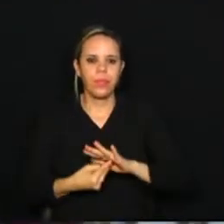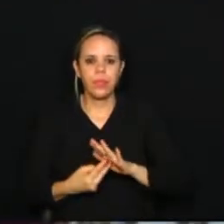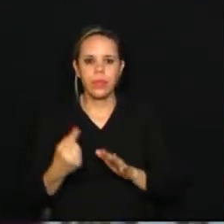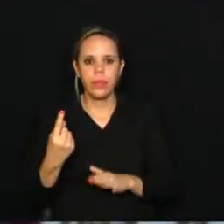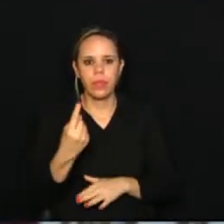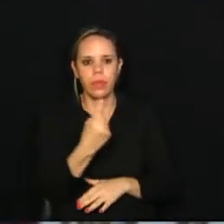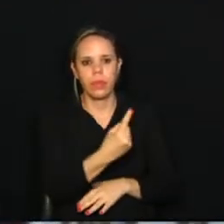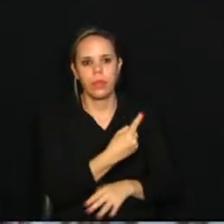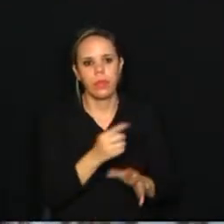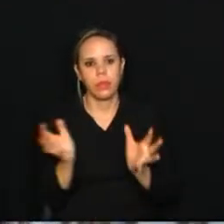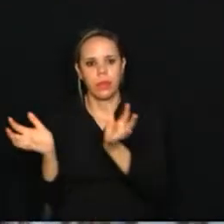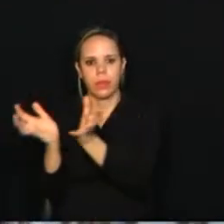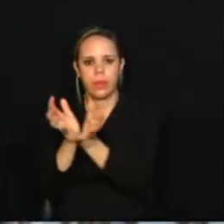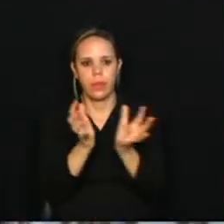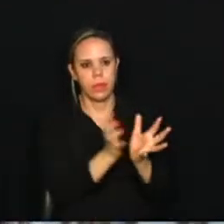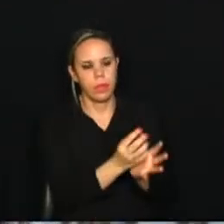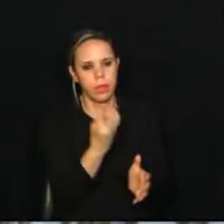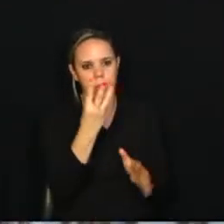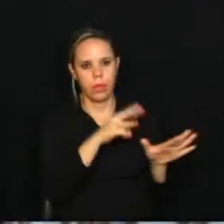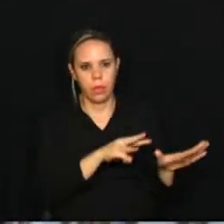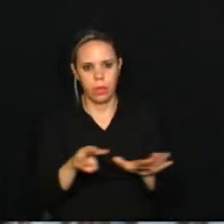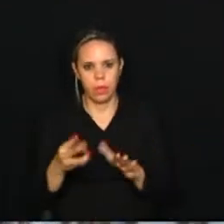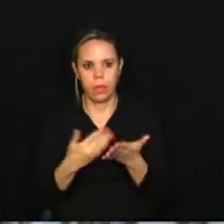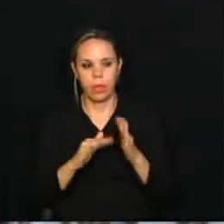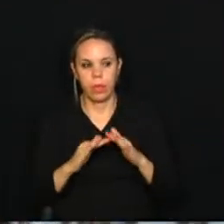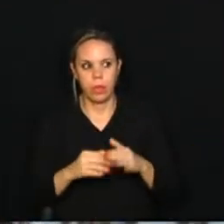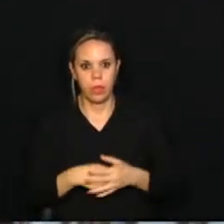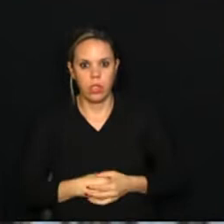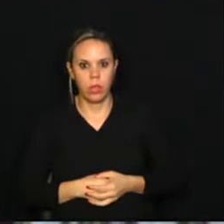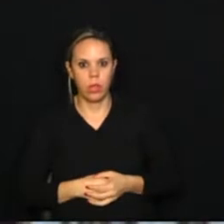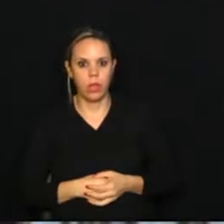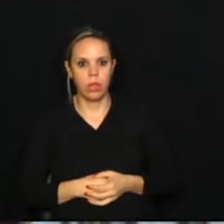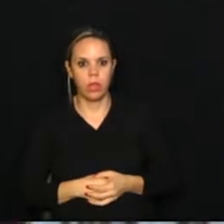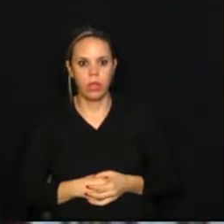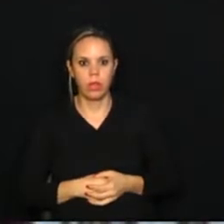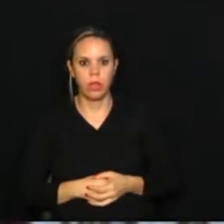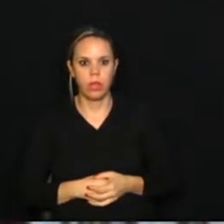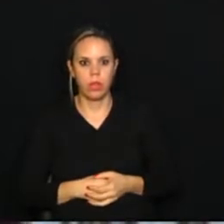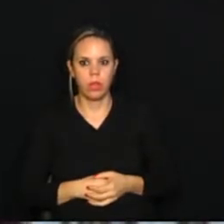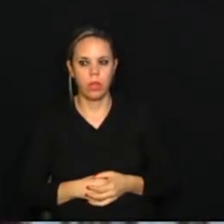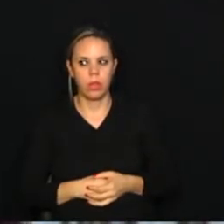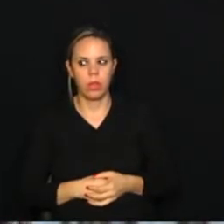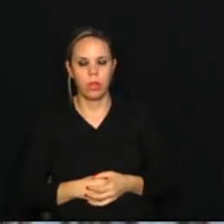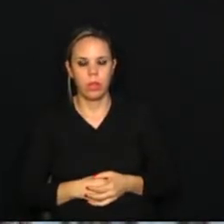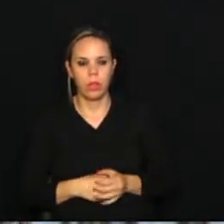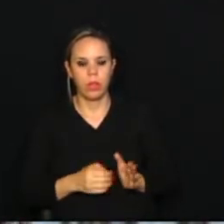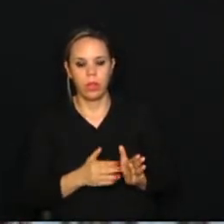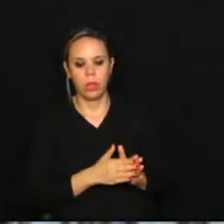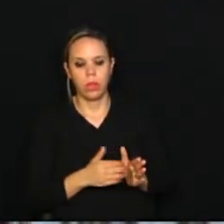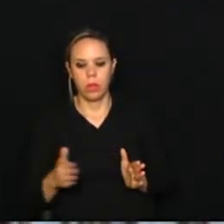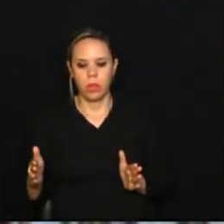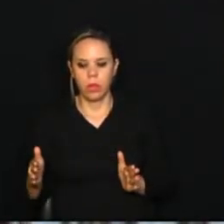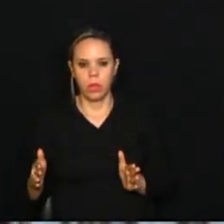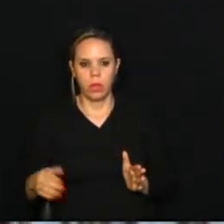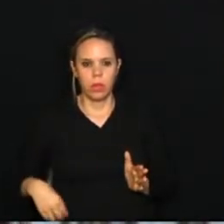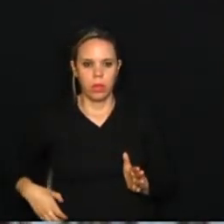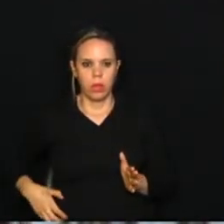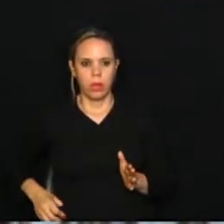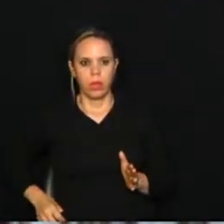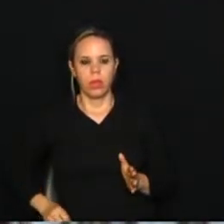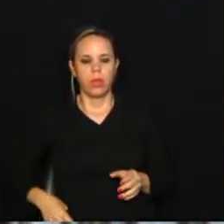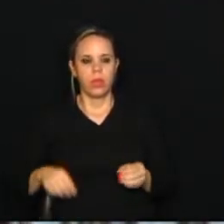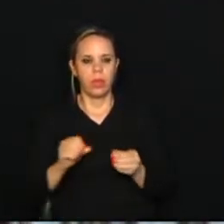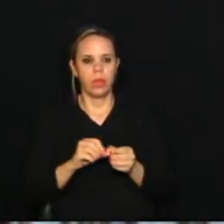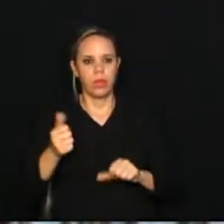uma das turmas foi 3 semanas na escola. E nesse período, a realização